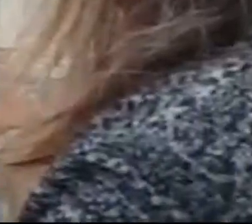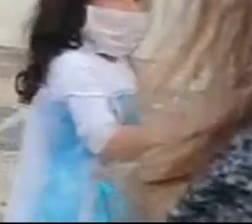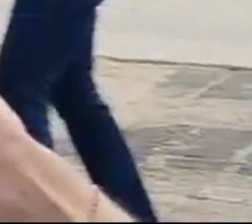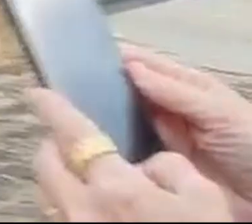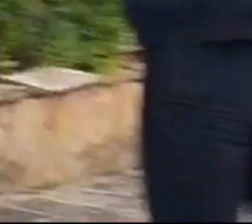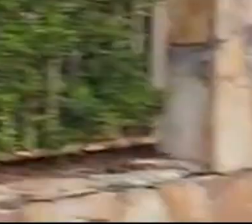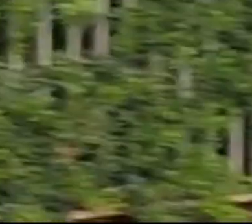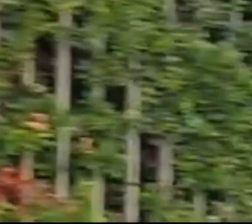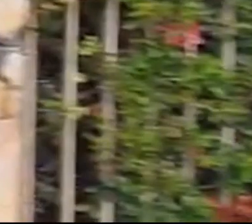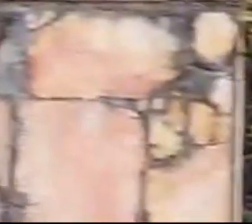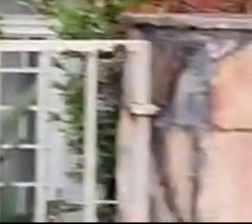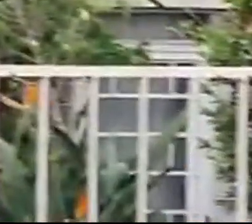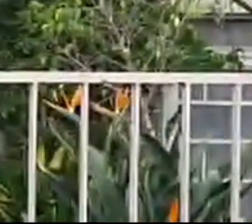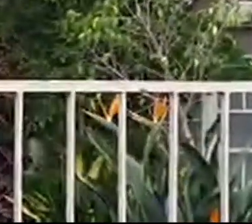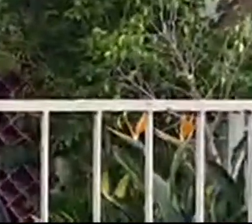e